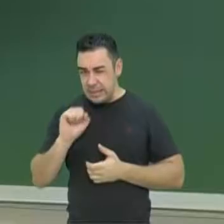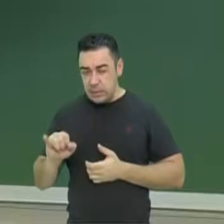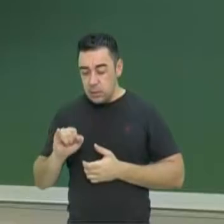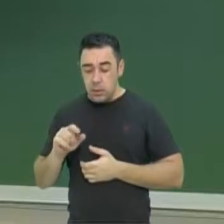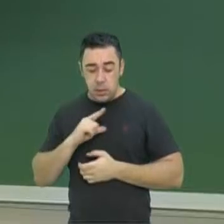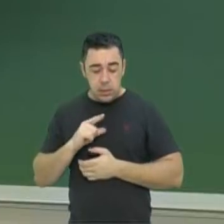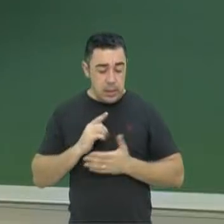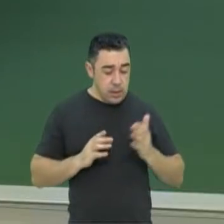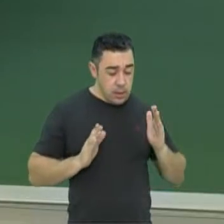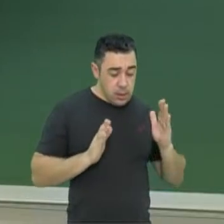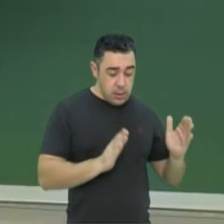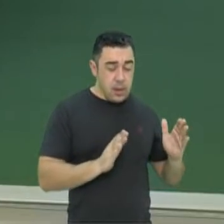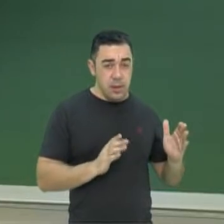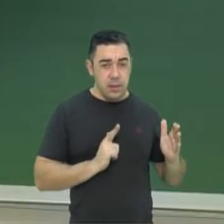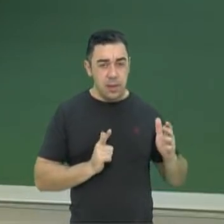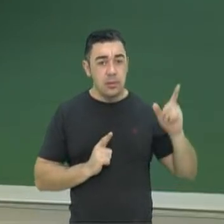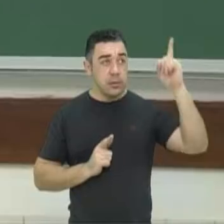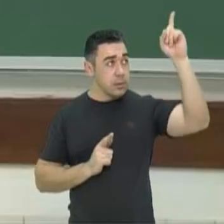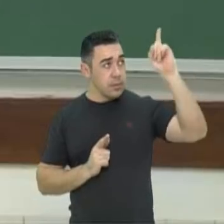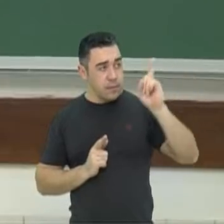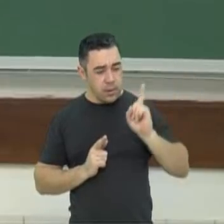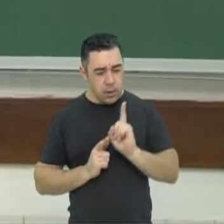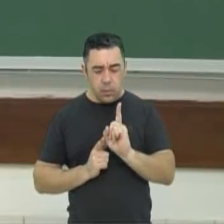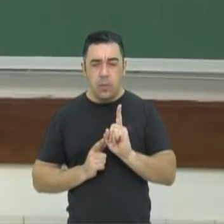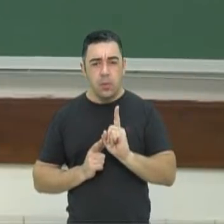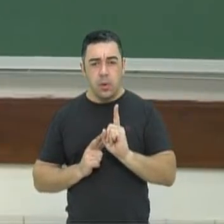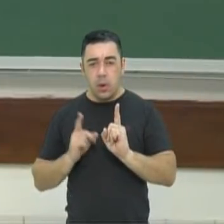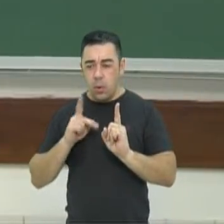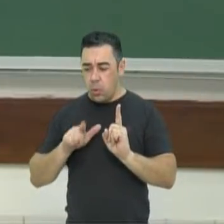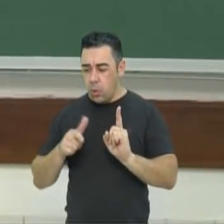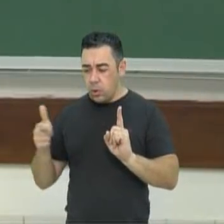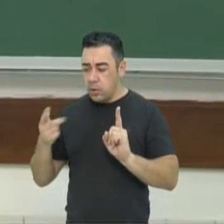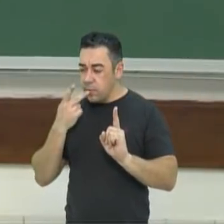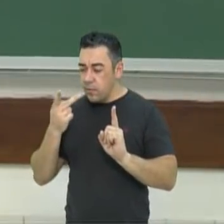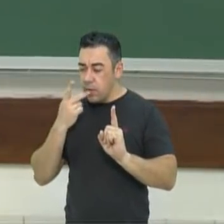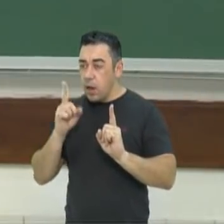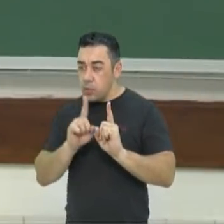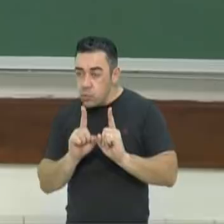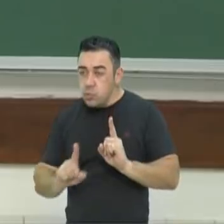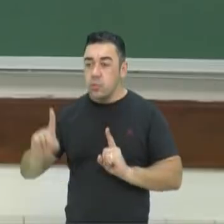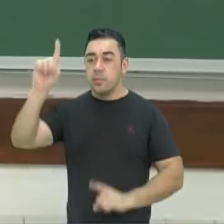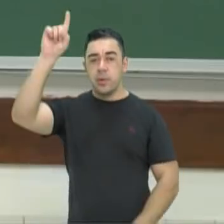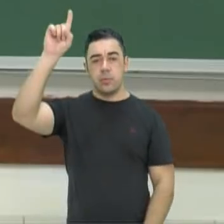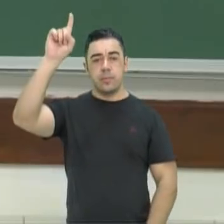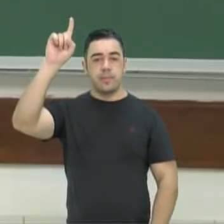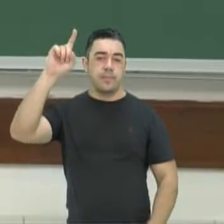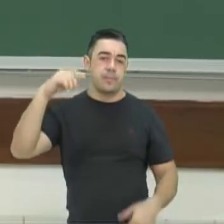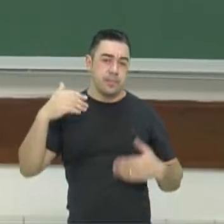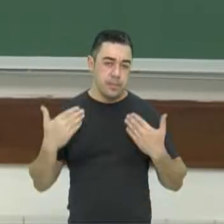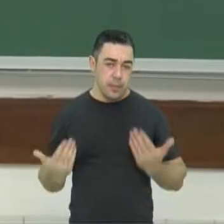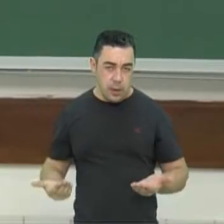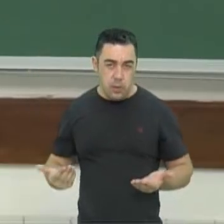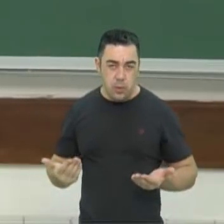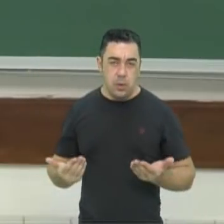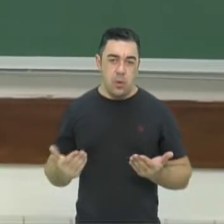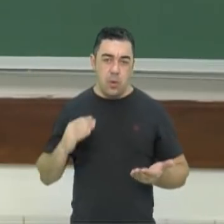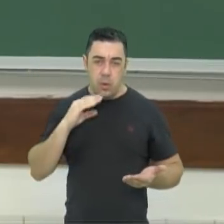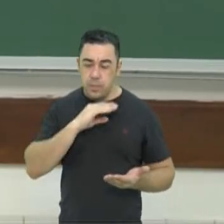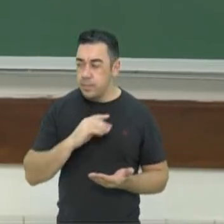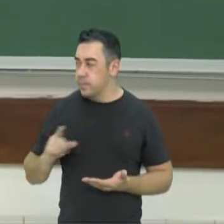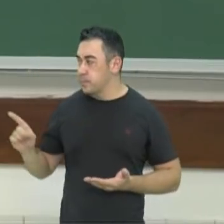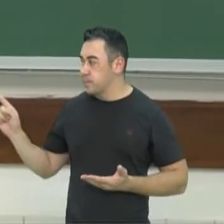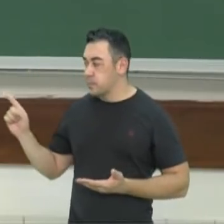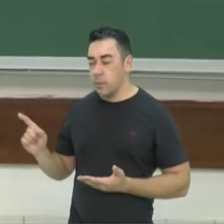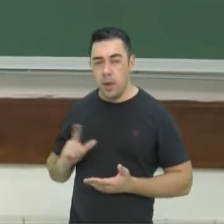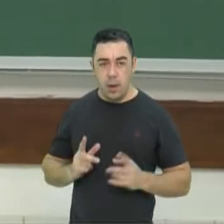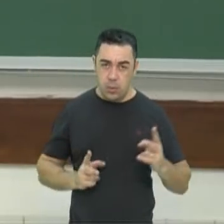parte dizem desceu, da outra hão de dizer subiu. Então, claro que eu trago para vocês